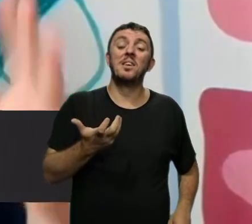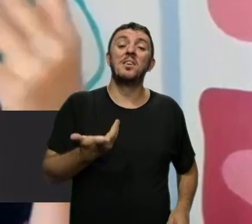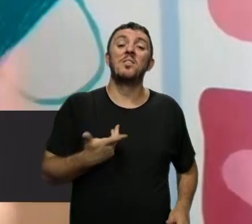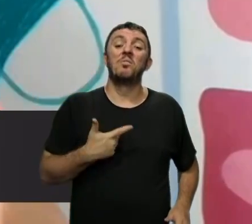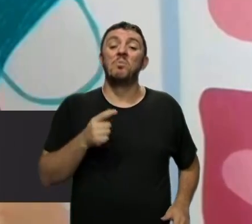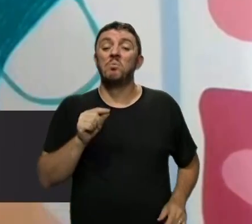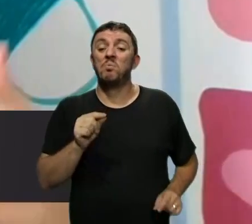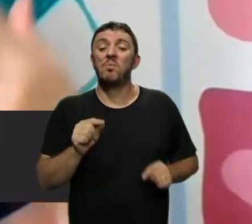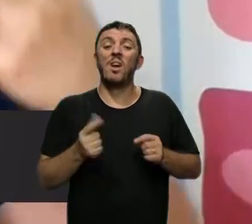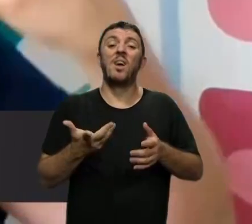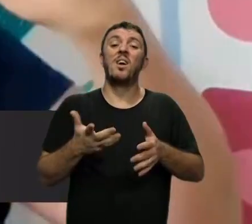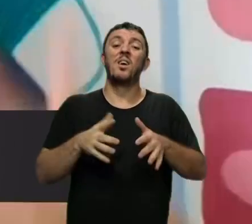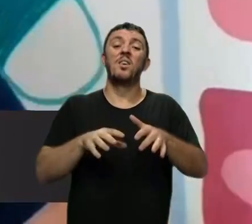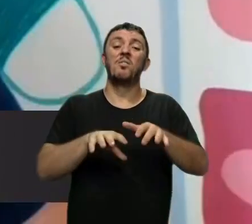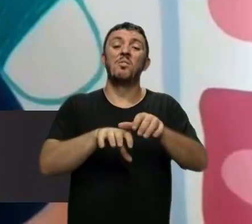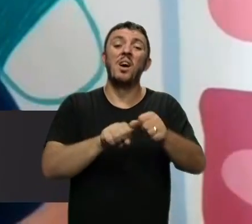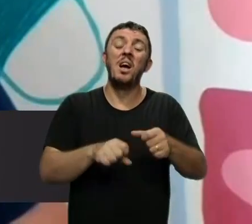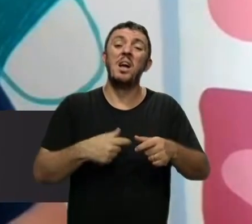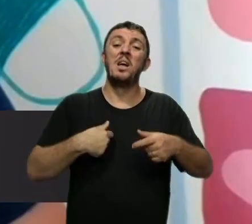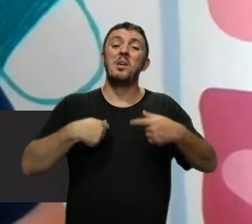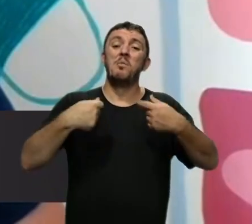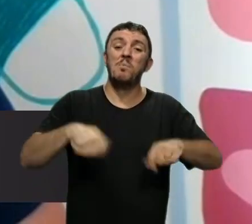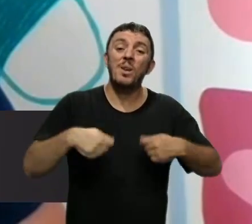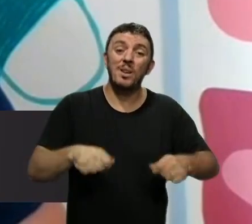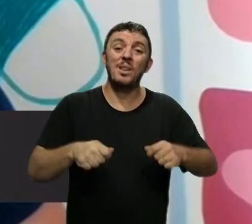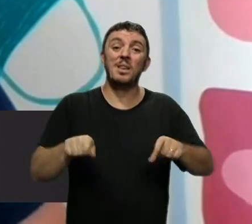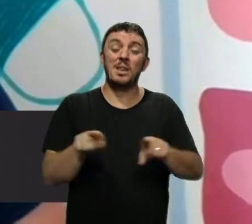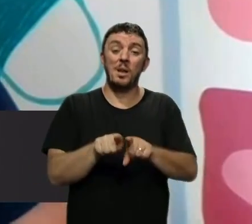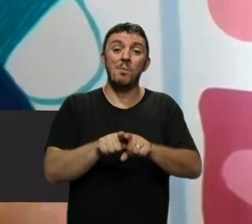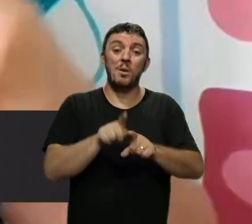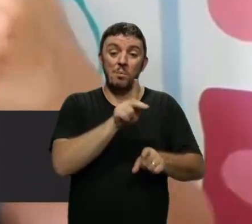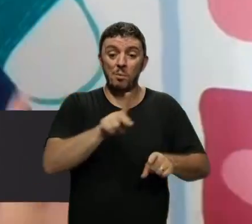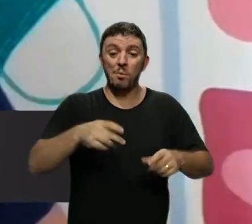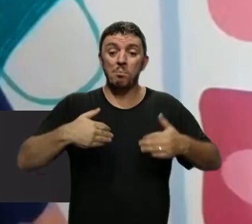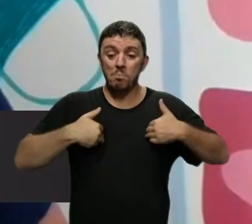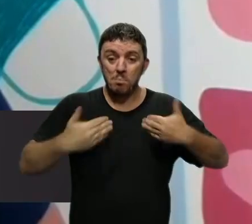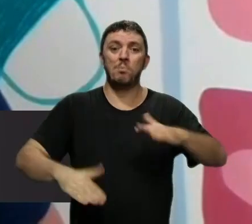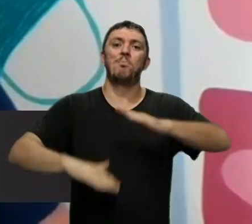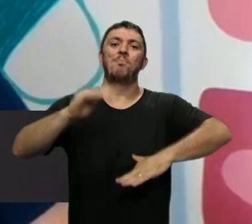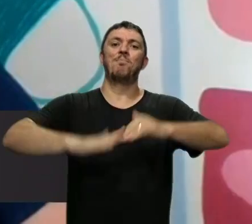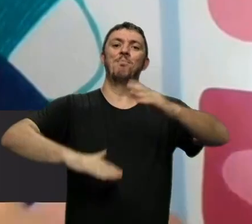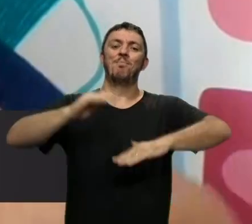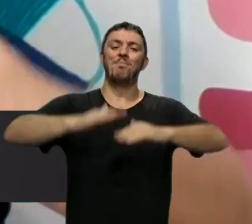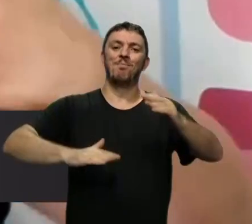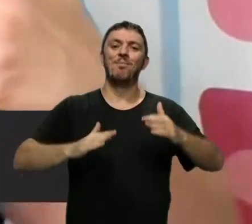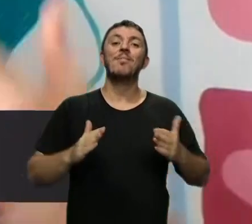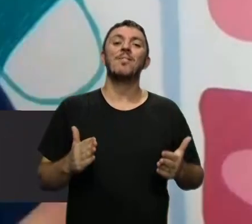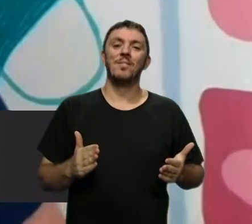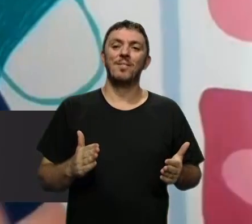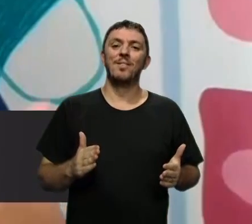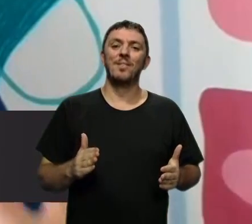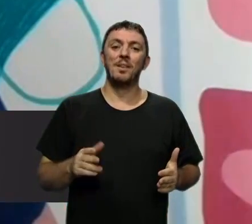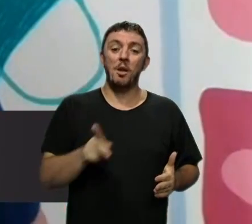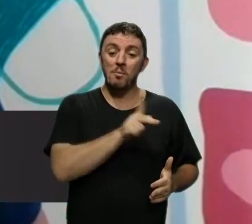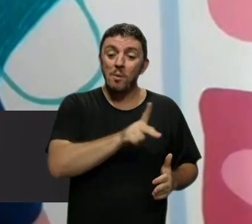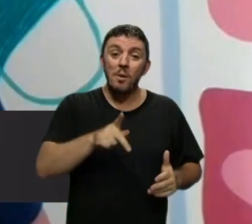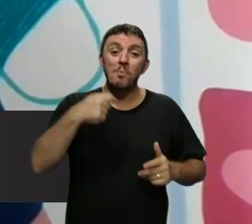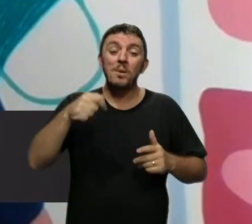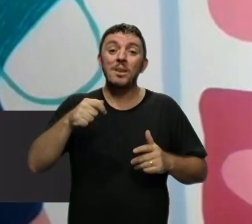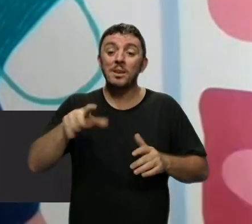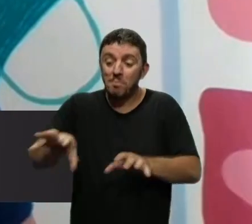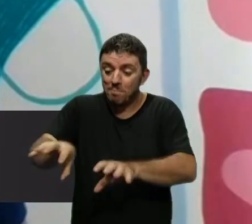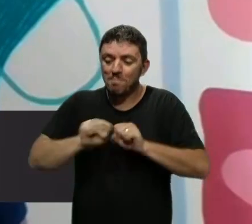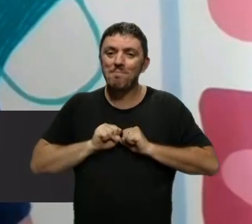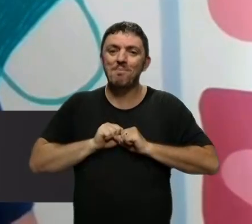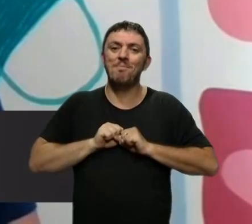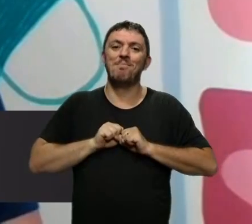falar o tempo inteiro. A gente precisa ter o nosso corpo ativo, a gente precisa ter o nosso corpo vivendo esses